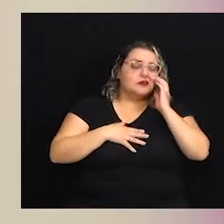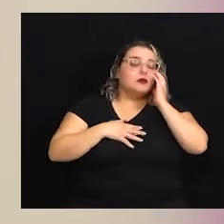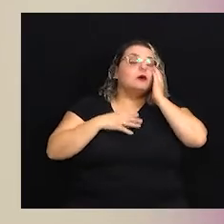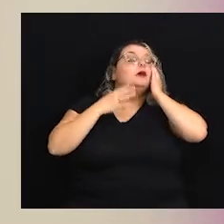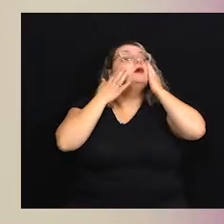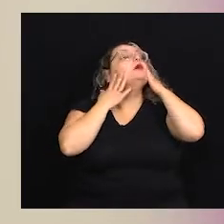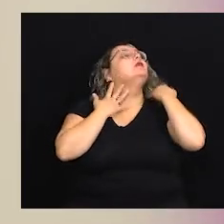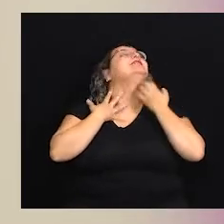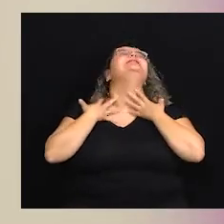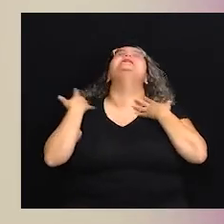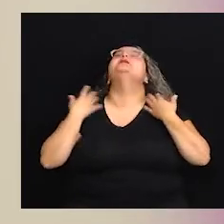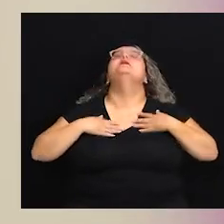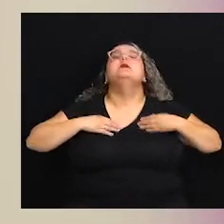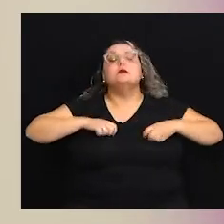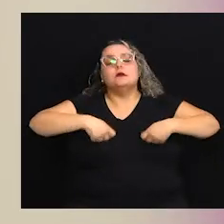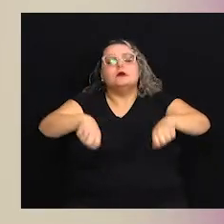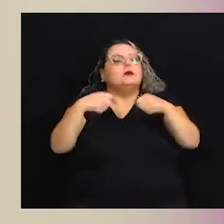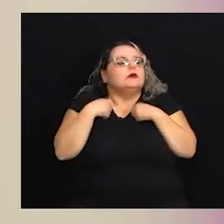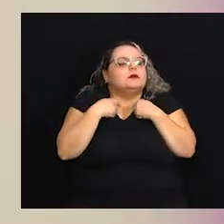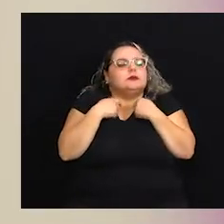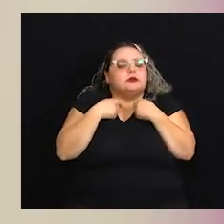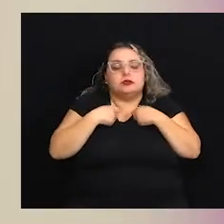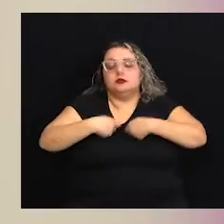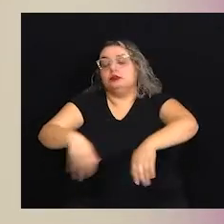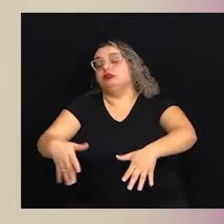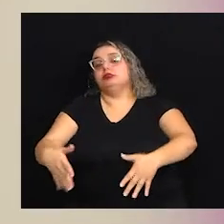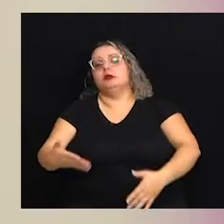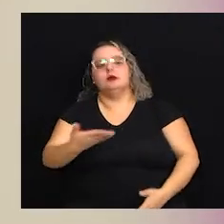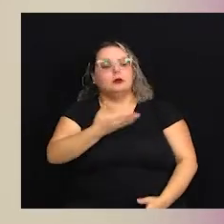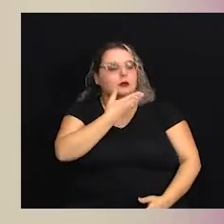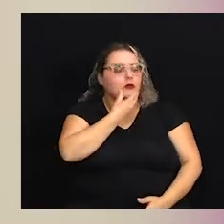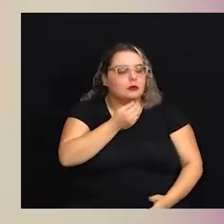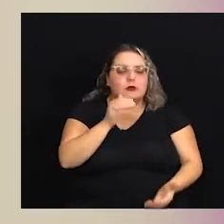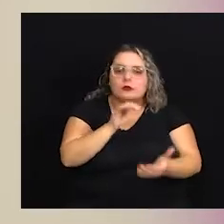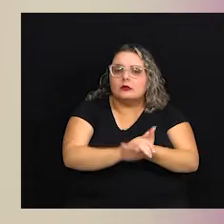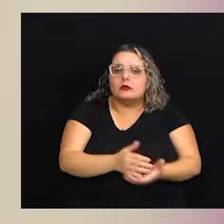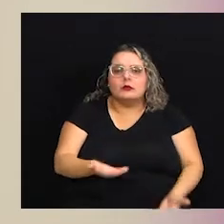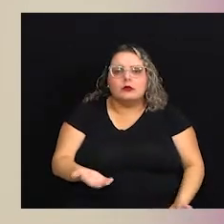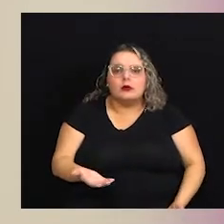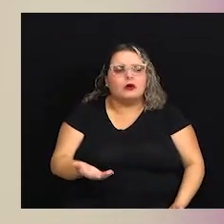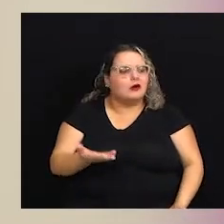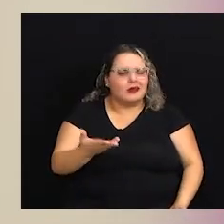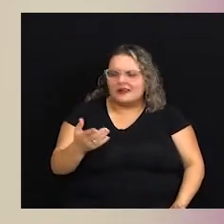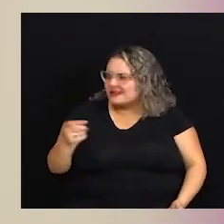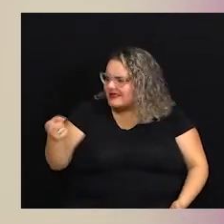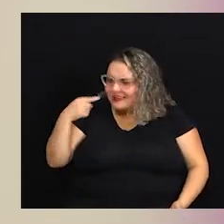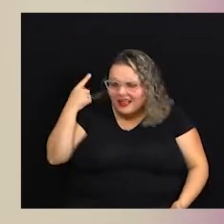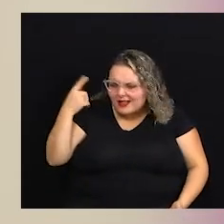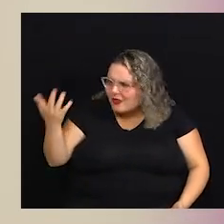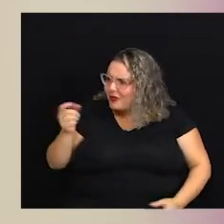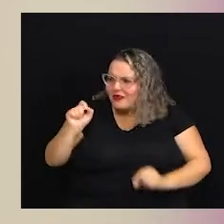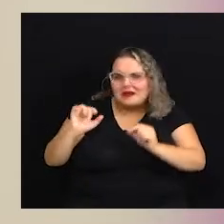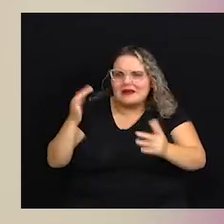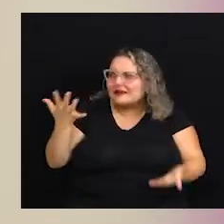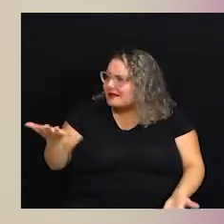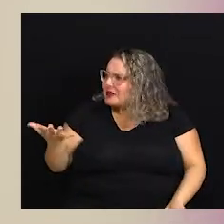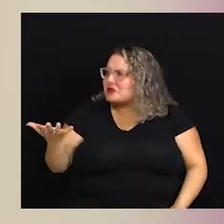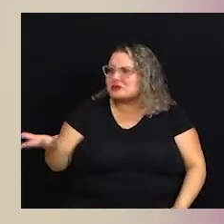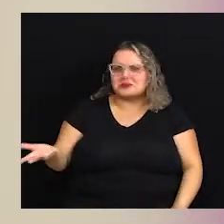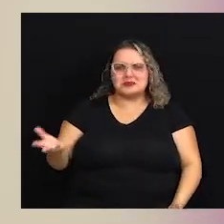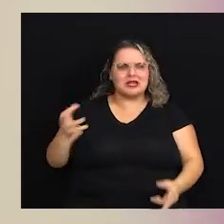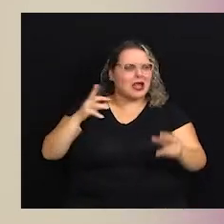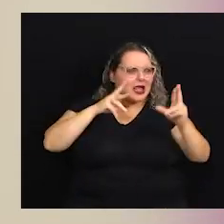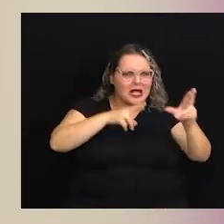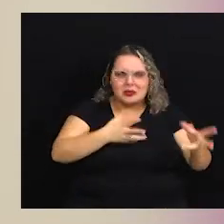mal, calorão, cobre, descobre, o seu marido não dorme, ele fala assim, você está meio louca, né? Começa a falar, o que está acontecendo com